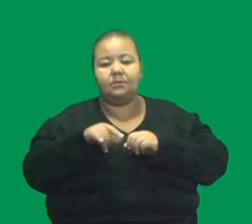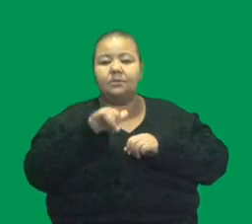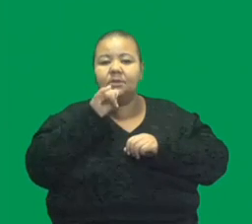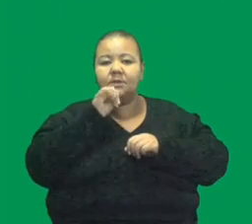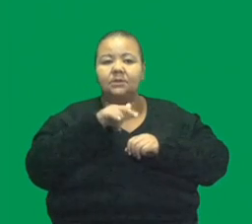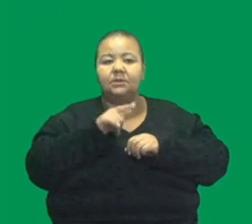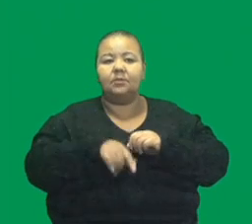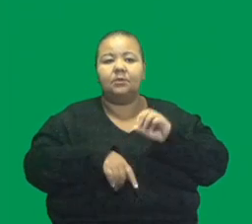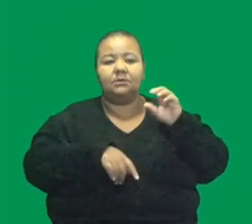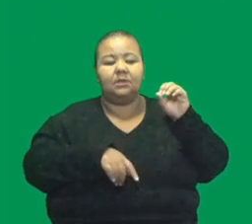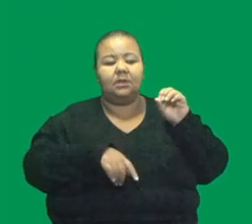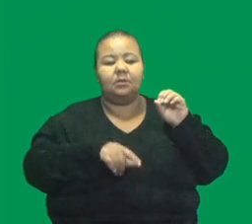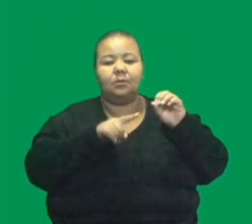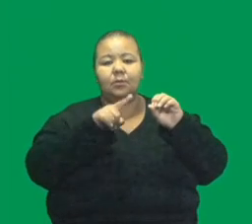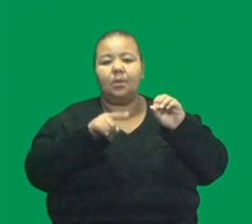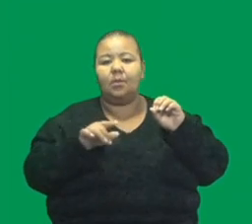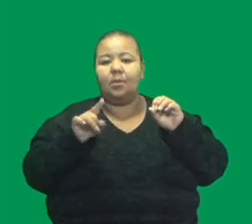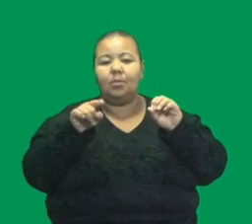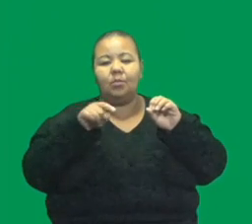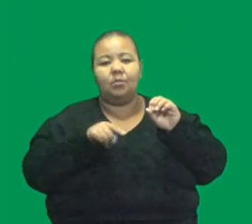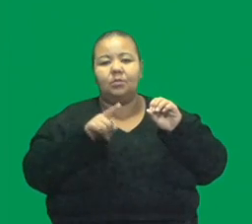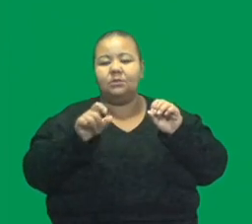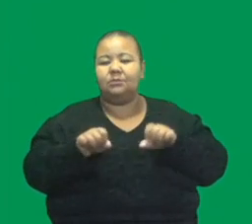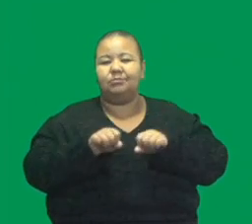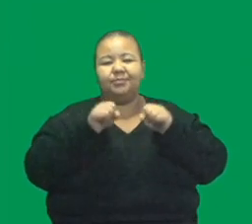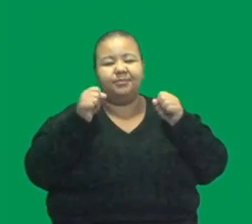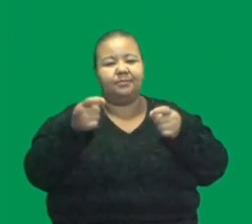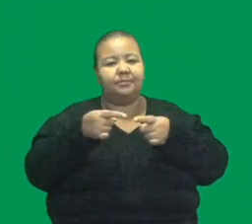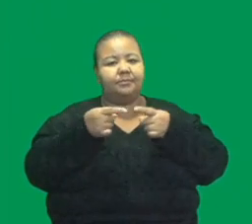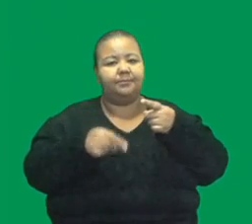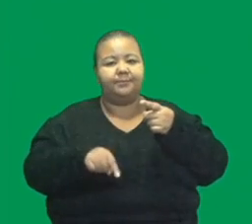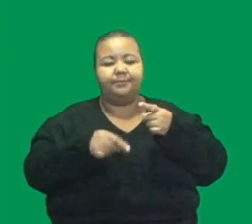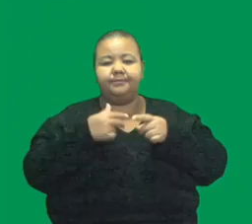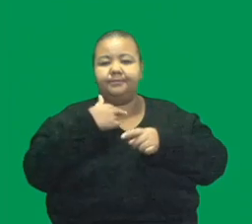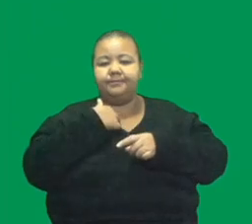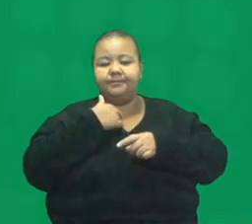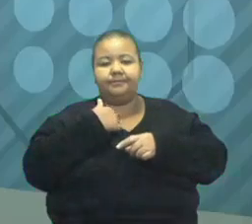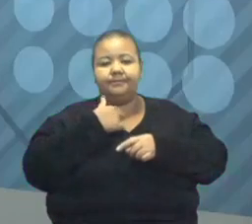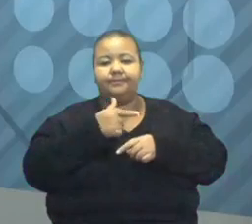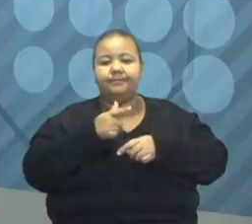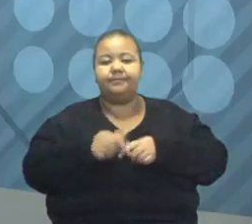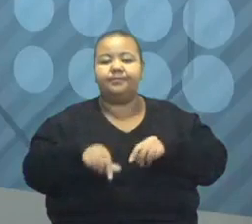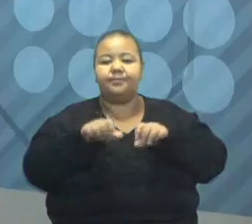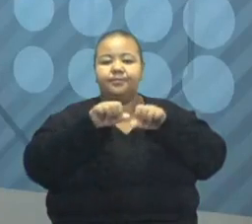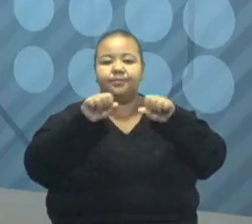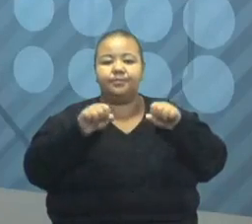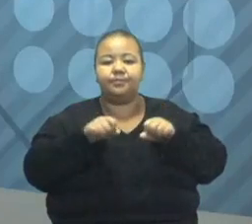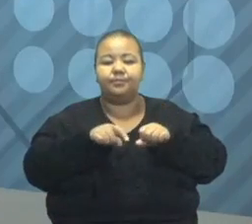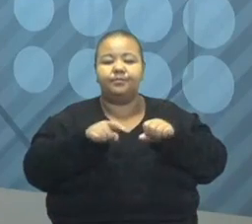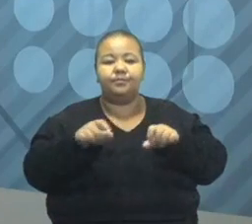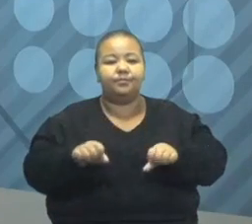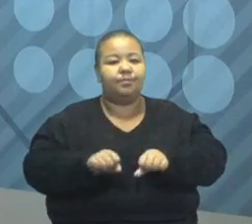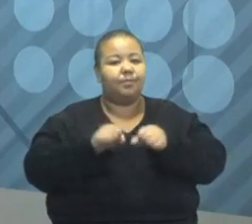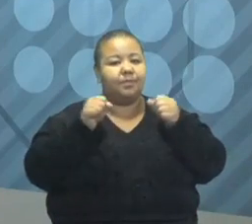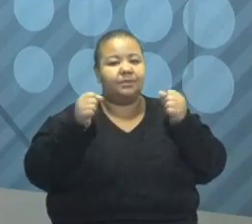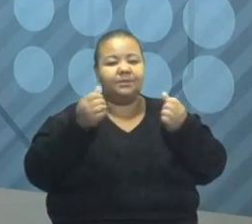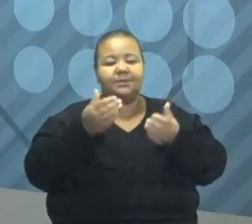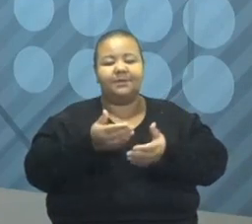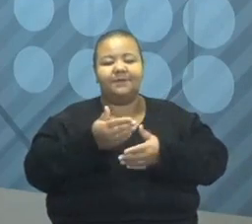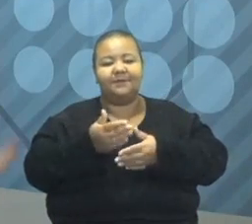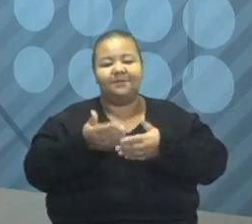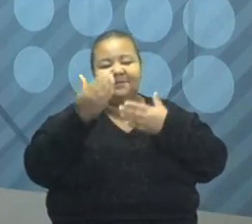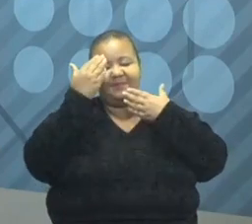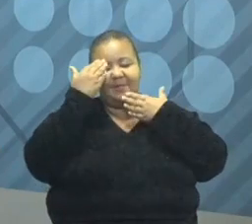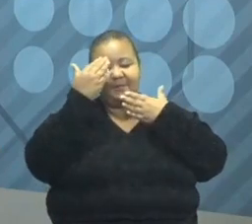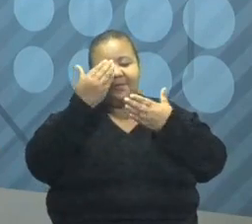aqui, deu 0 igual a 1, o que isso é uma impossibilidade. Logo, esse sistema, ele é impossível.